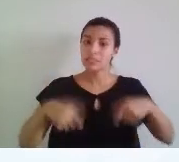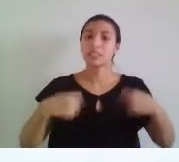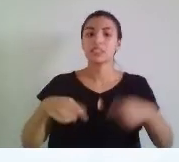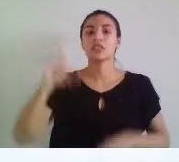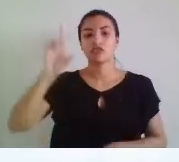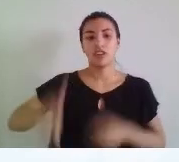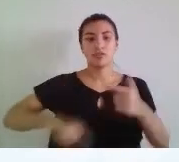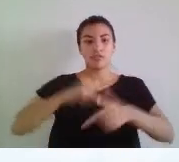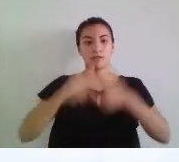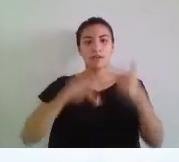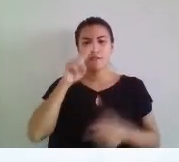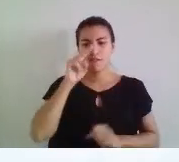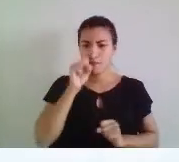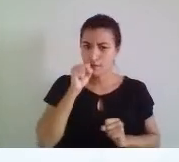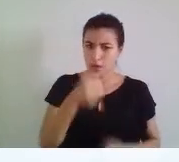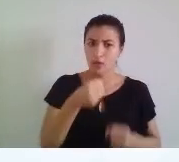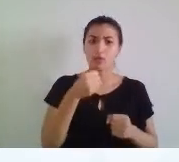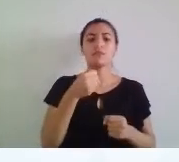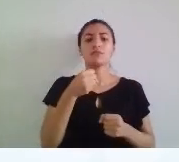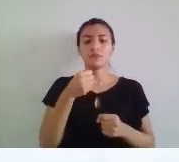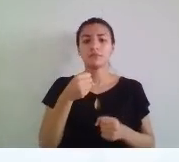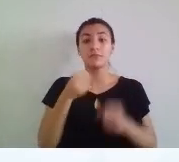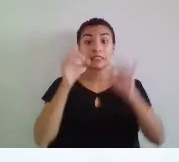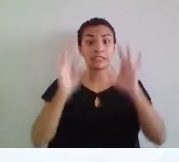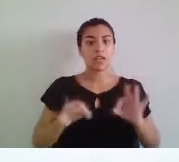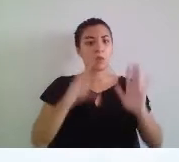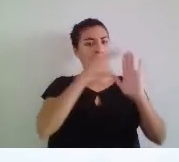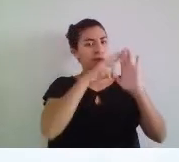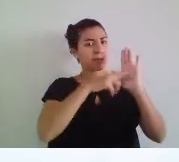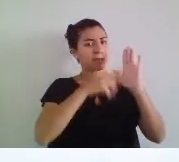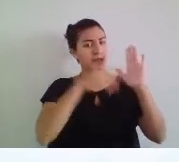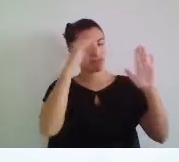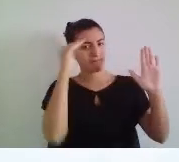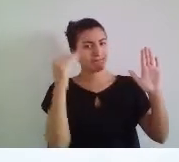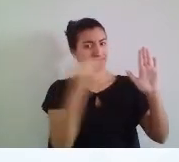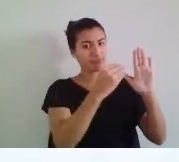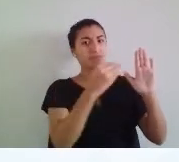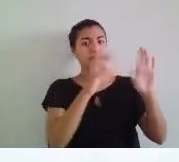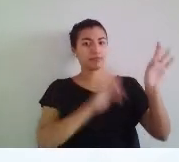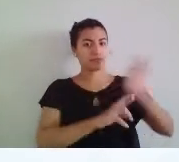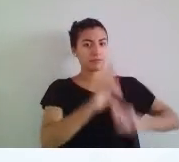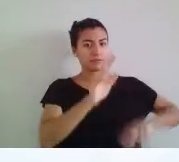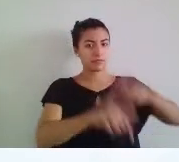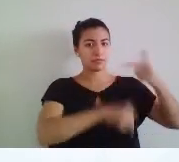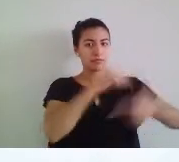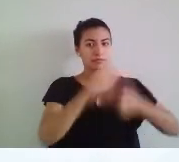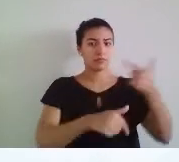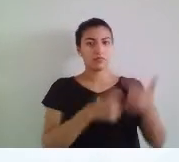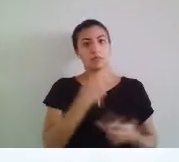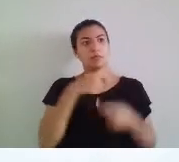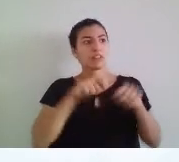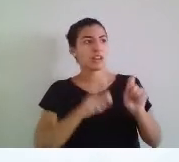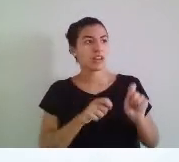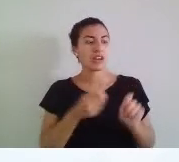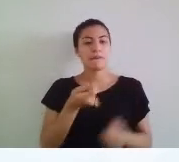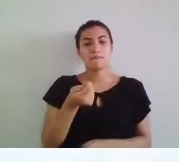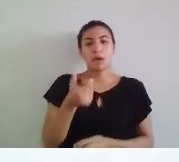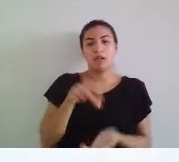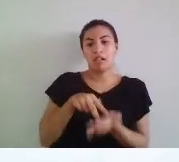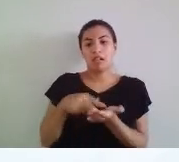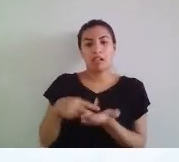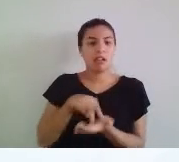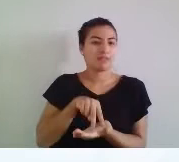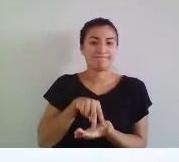trabalho forte, de um direito do trabalho que bem regulamente as relações de trabalho, que não seja, portanto, precarizado nem